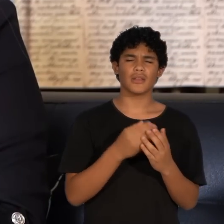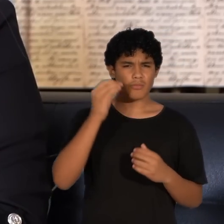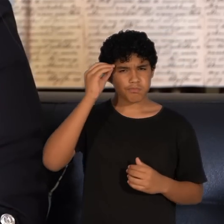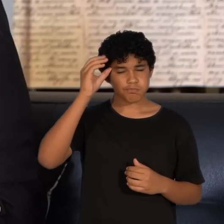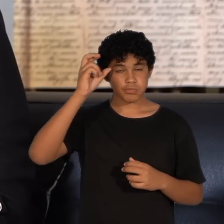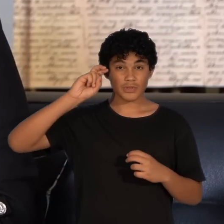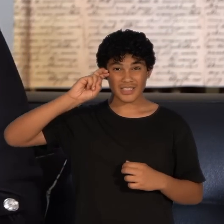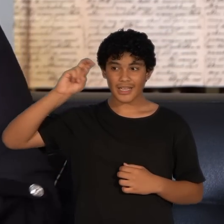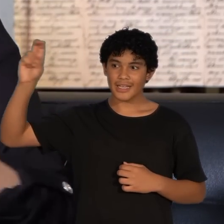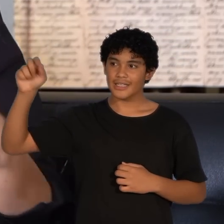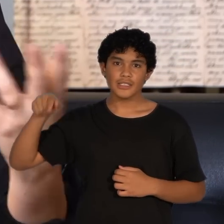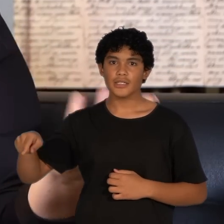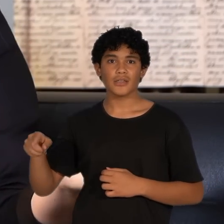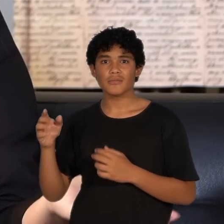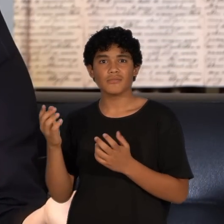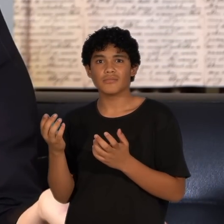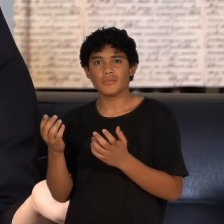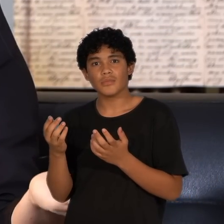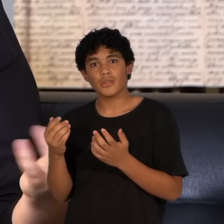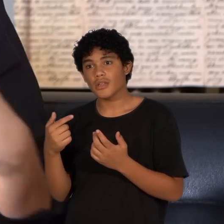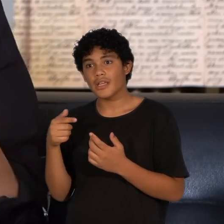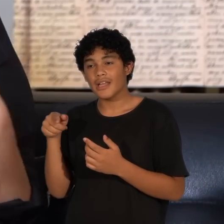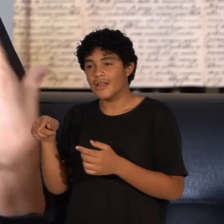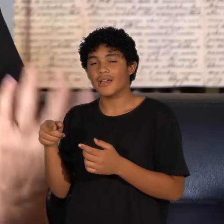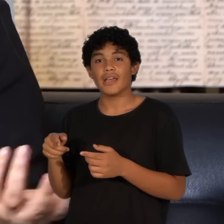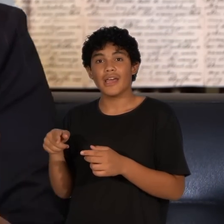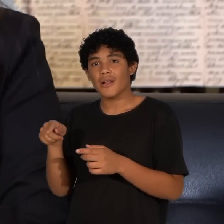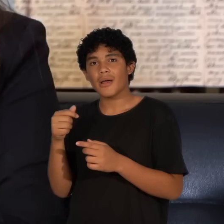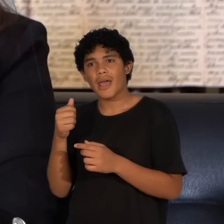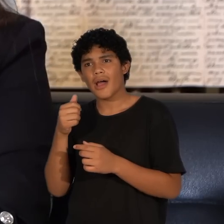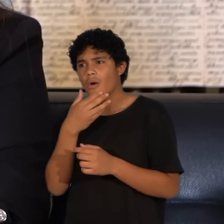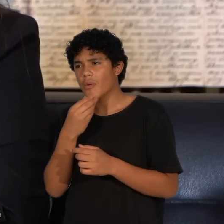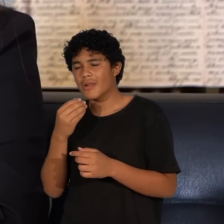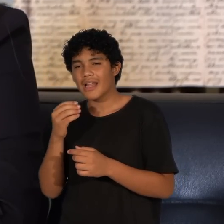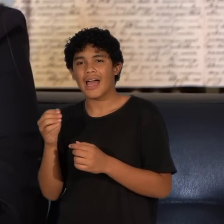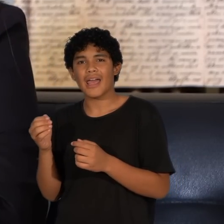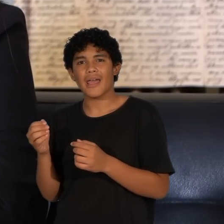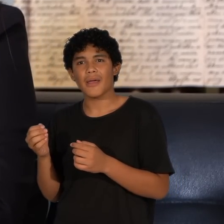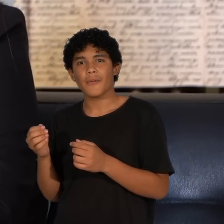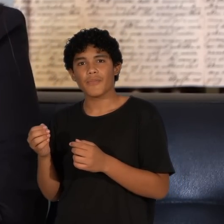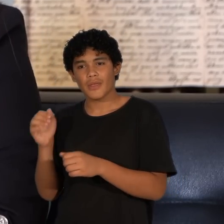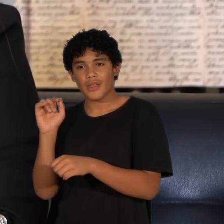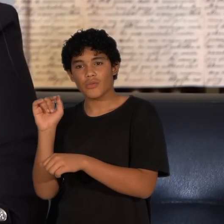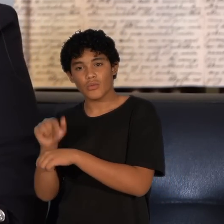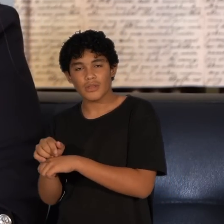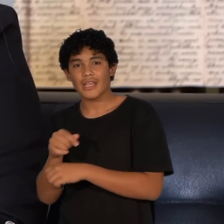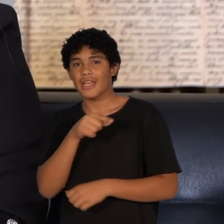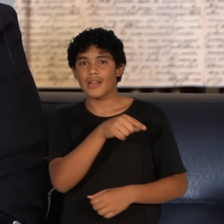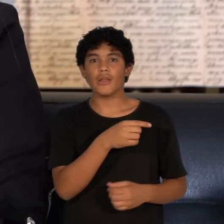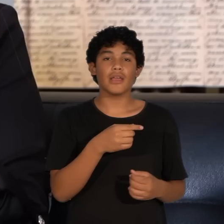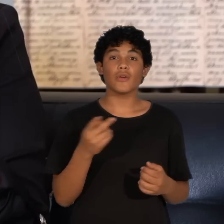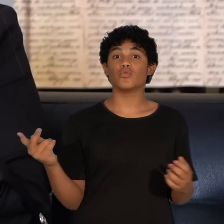considerado acadêmico, científico, e ela uma analfabeta. Ela era uma adúltera e ele um homem renovado, aprovado e